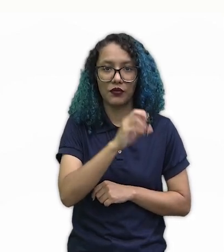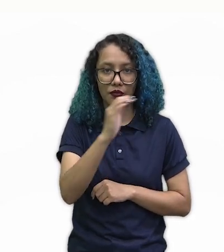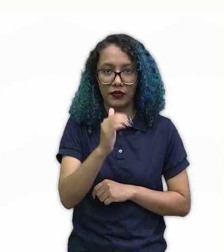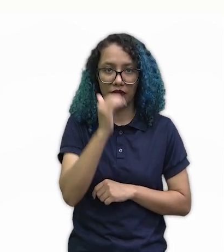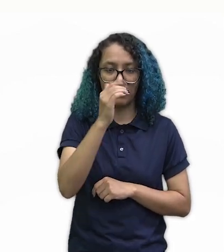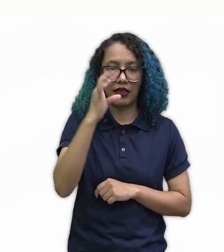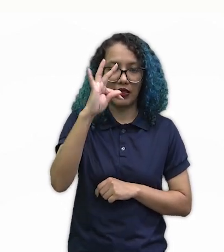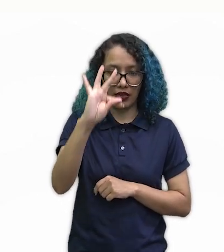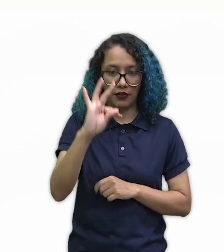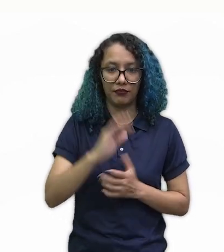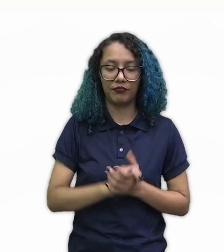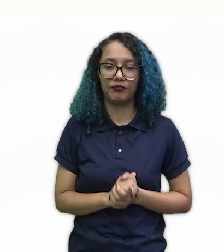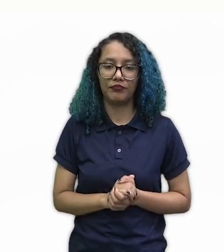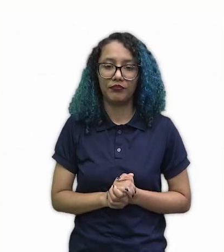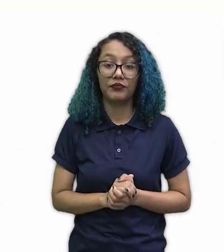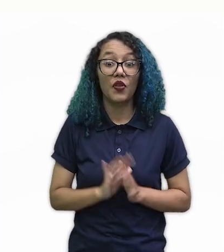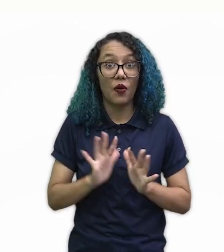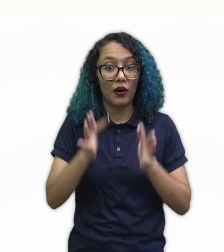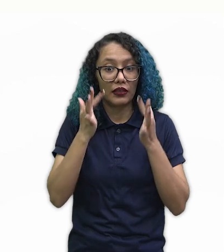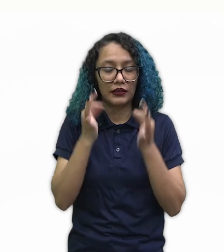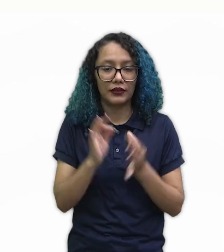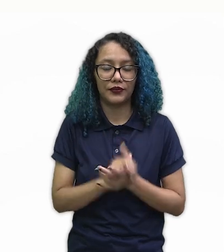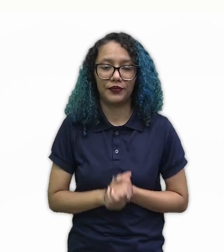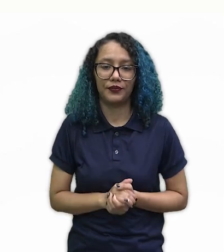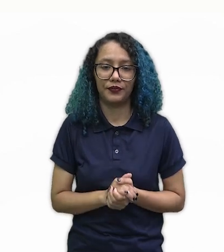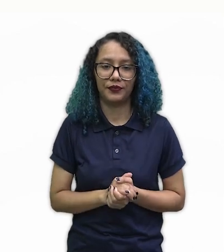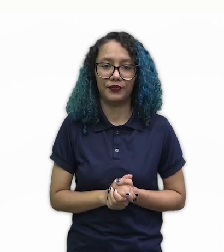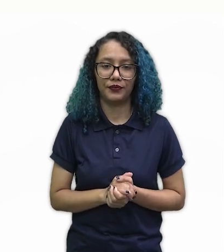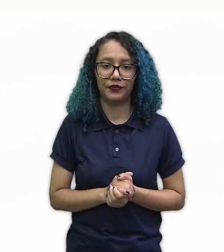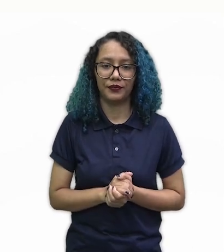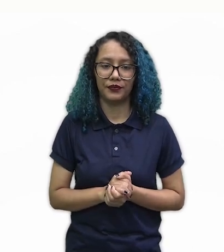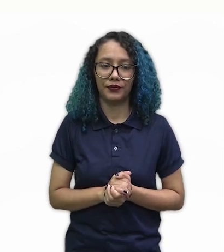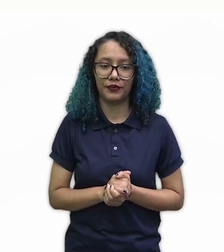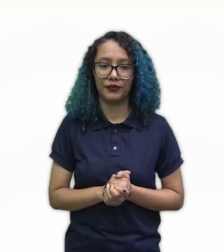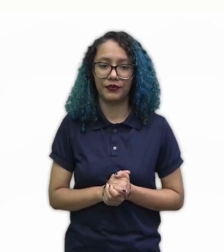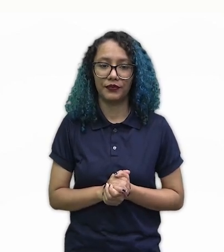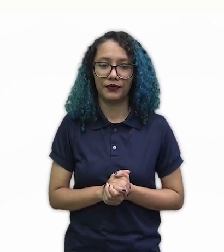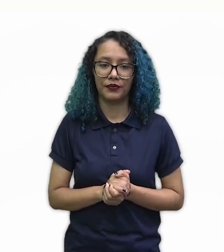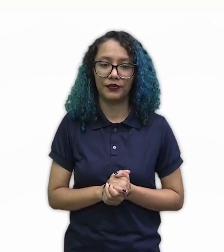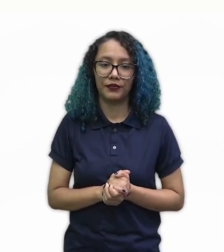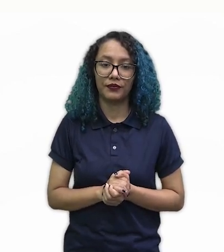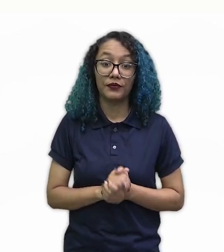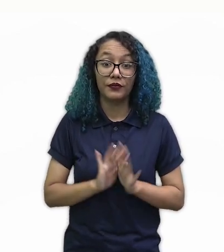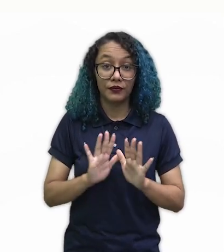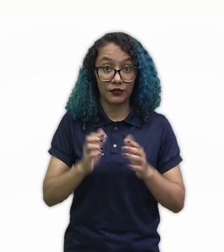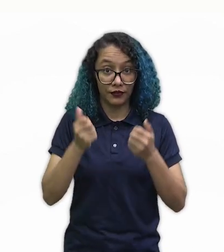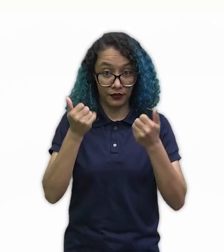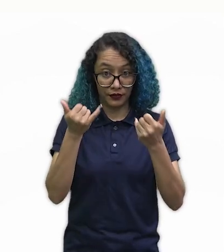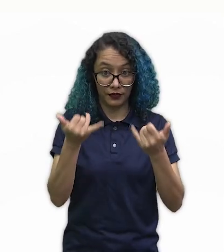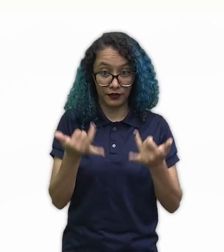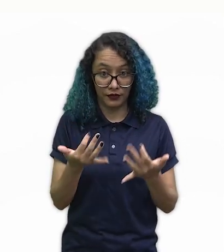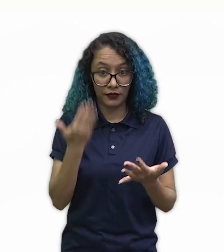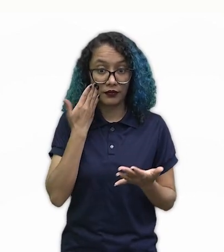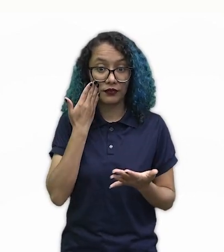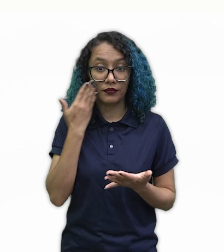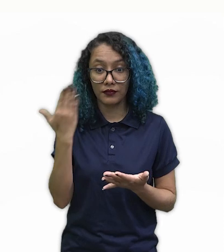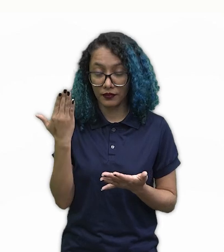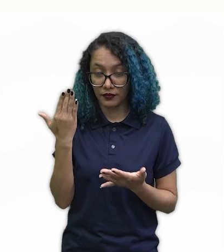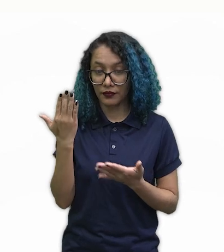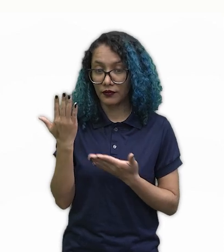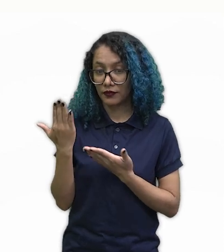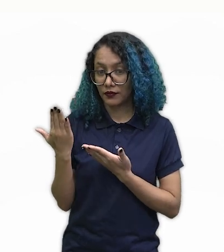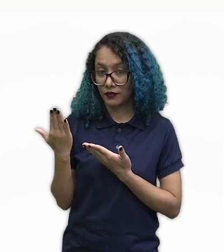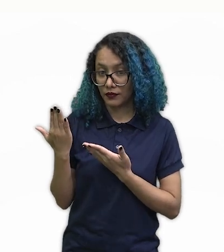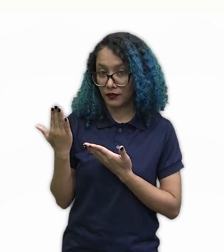0,035 elevado a T. Turma, atenção aqui, olha lá. Deixa eu te explicar essa